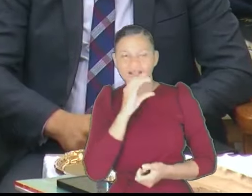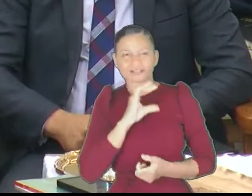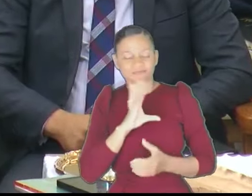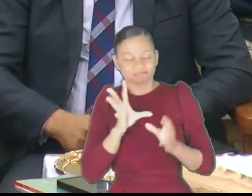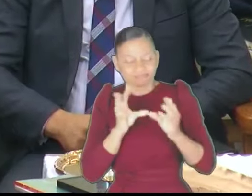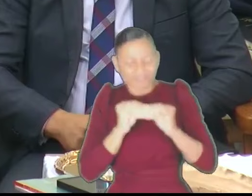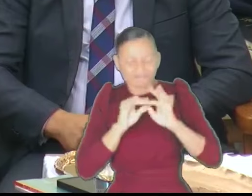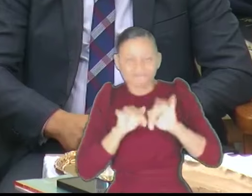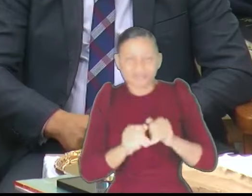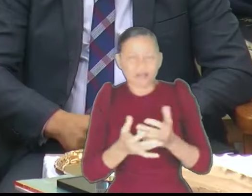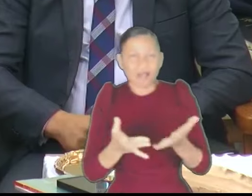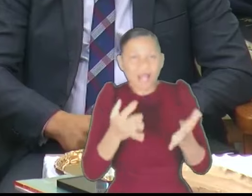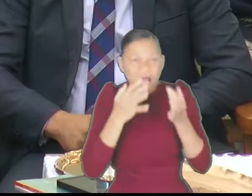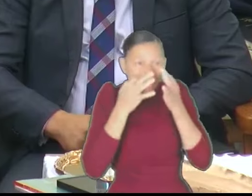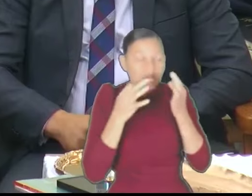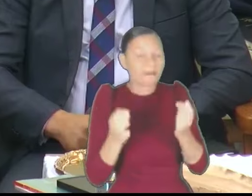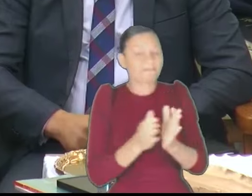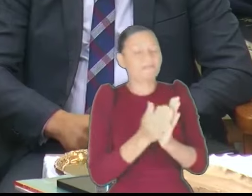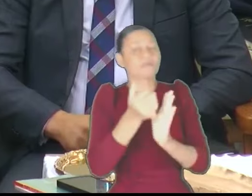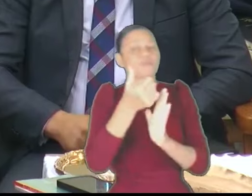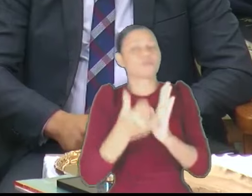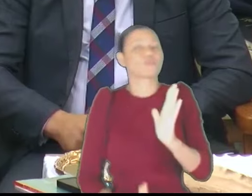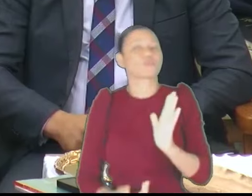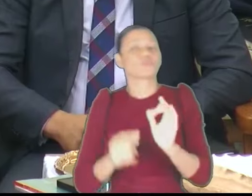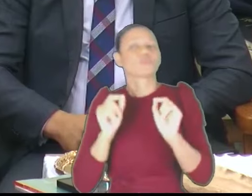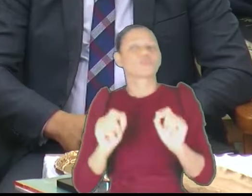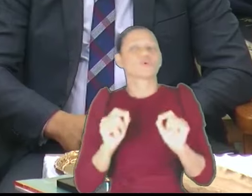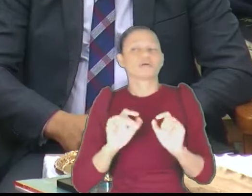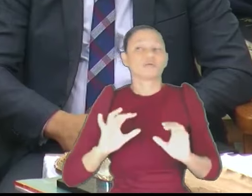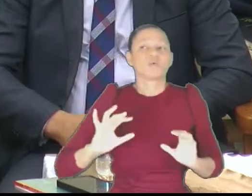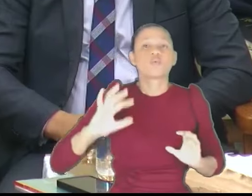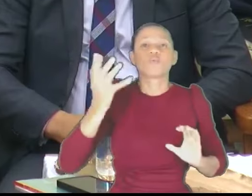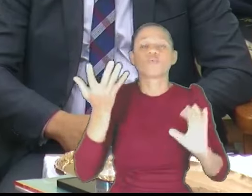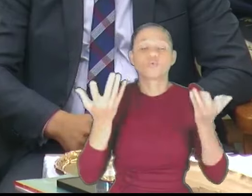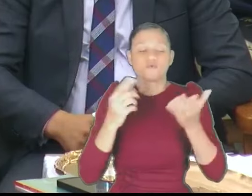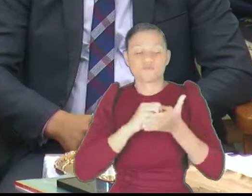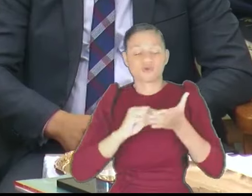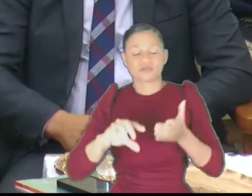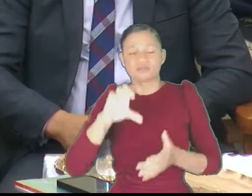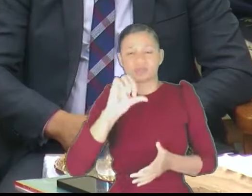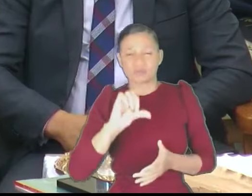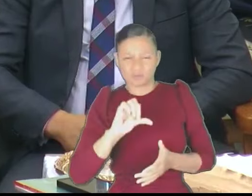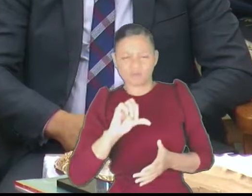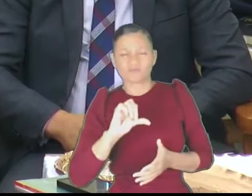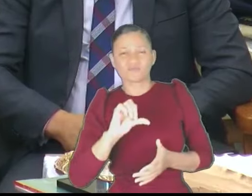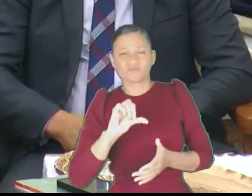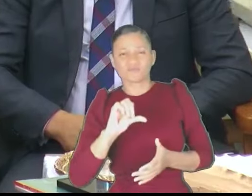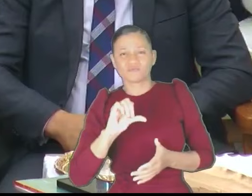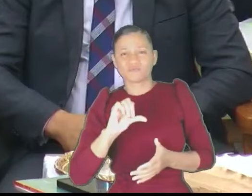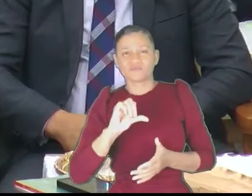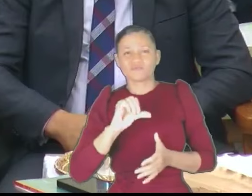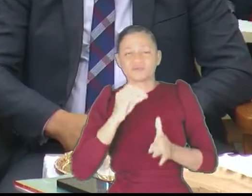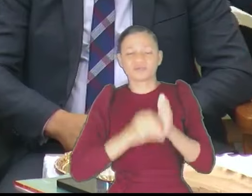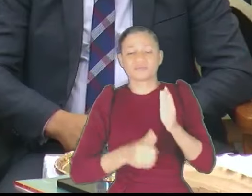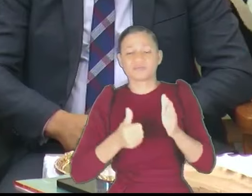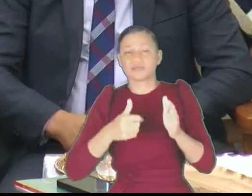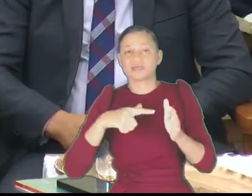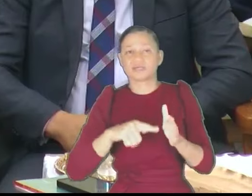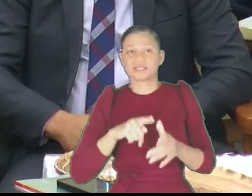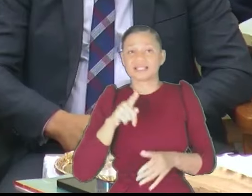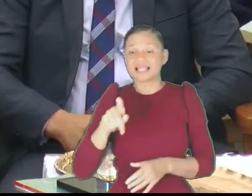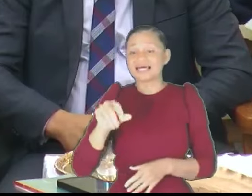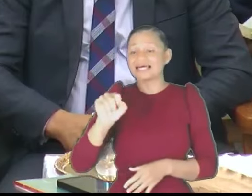isso. Diz a Bíblia, que de repente o verso 9 do capítulo 17, lá em Serepta,